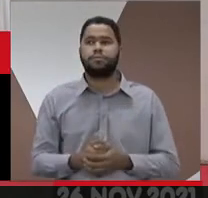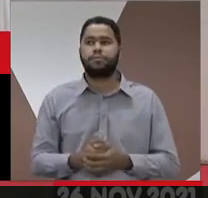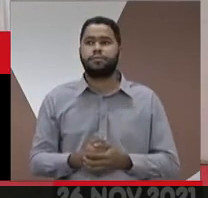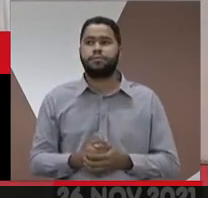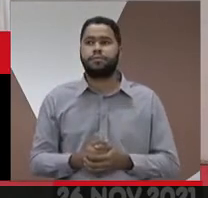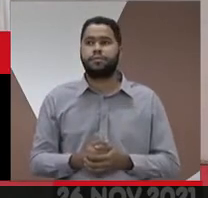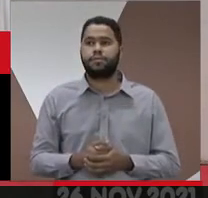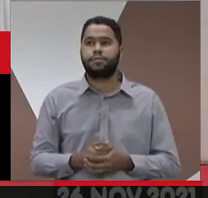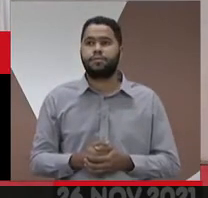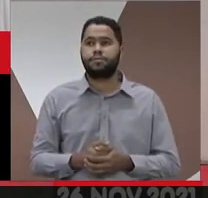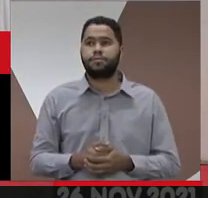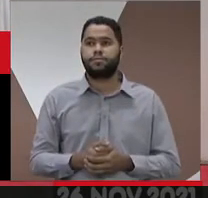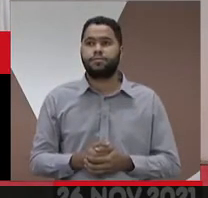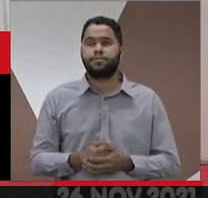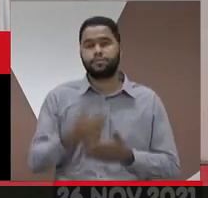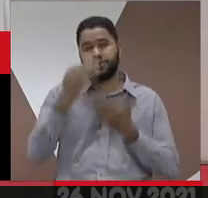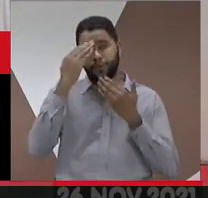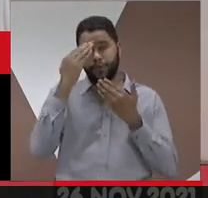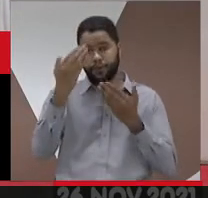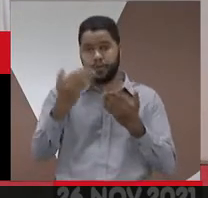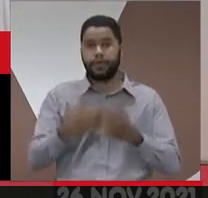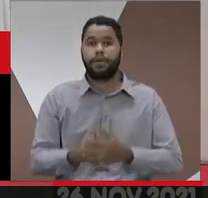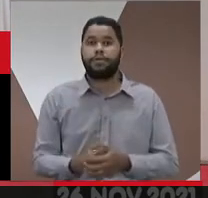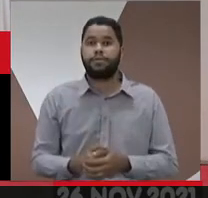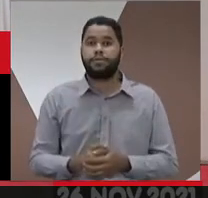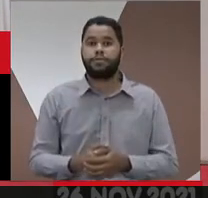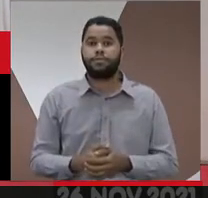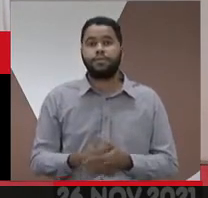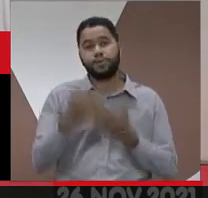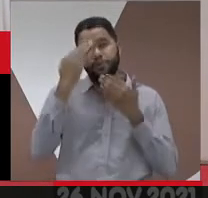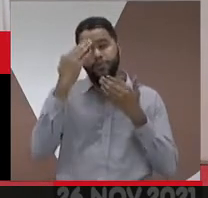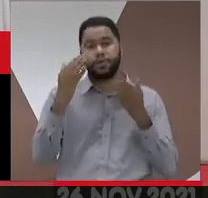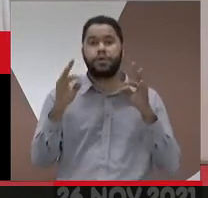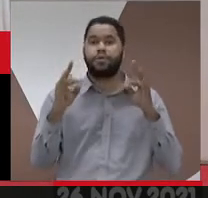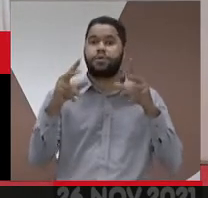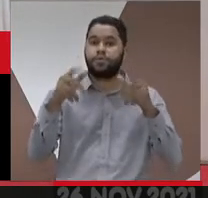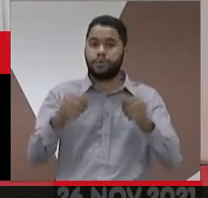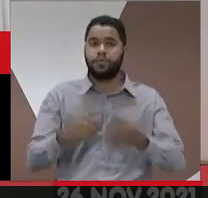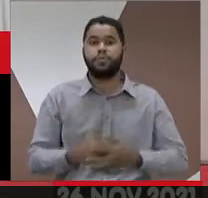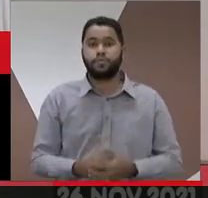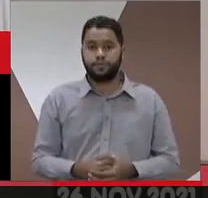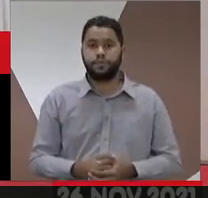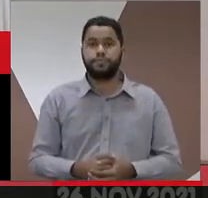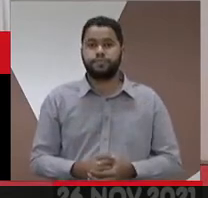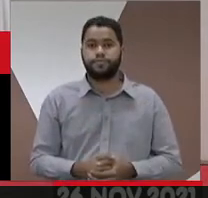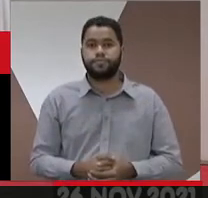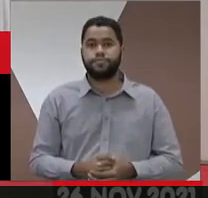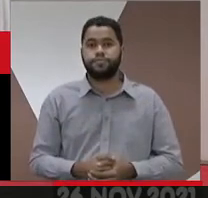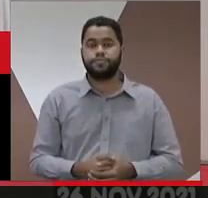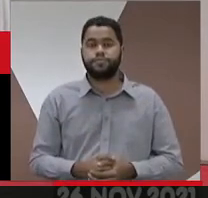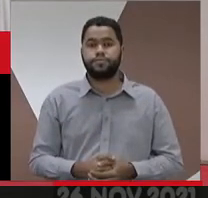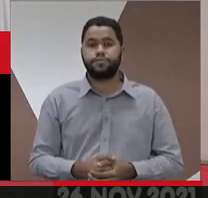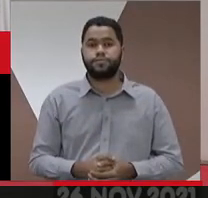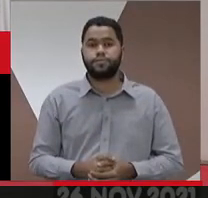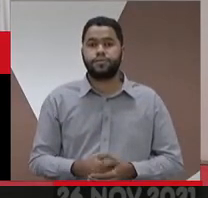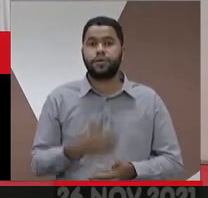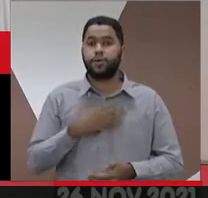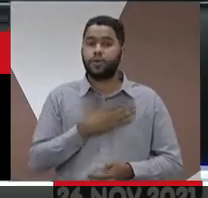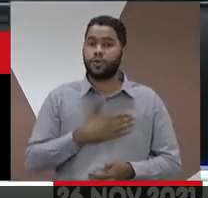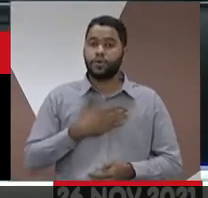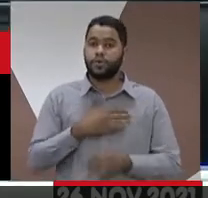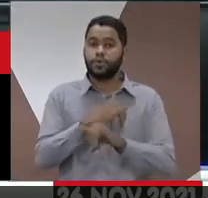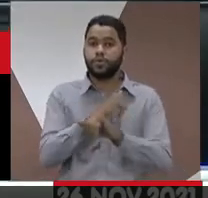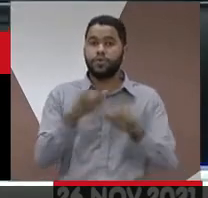Prefeito Alexandre Calil. Presidente, muito obrigado. Muito obrigado a todos. E eu gostaria só de